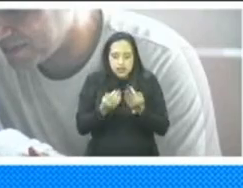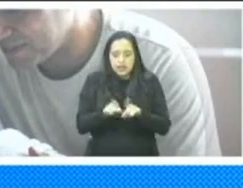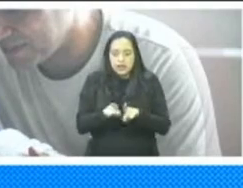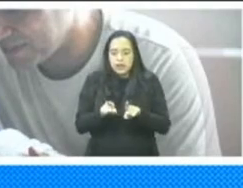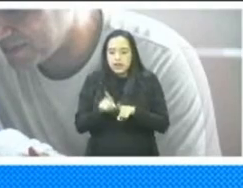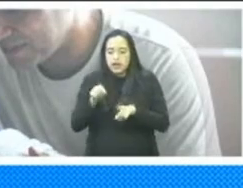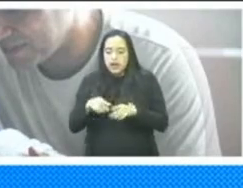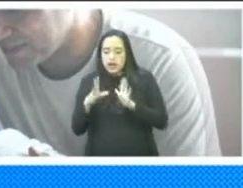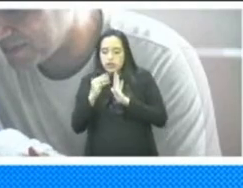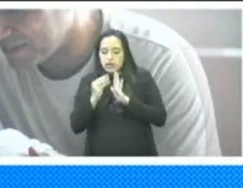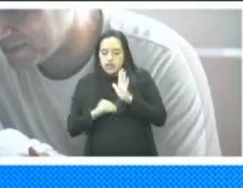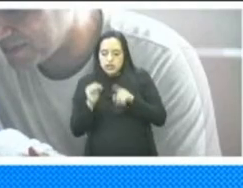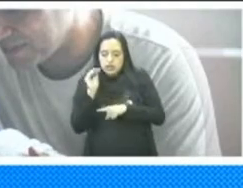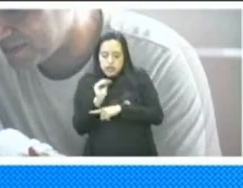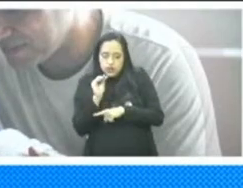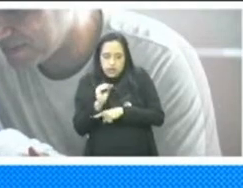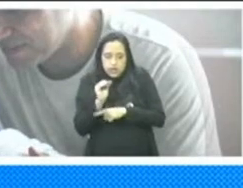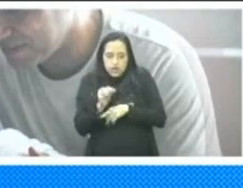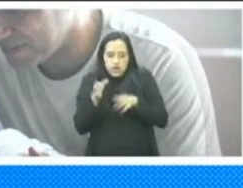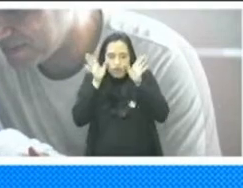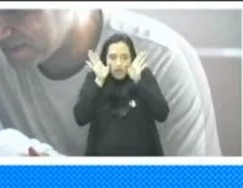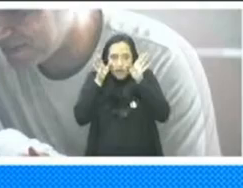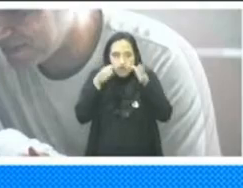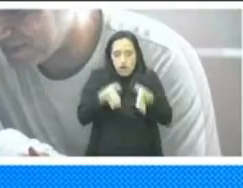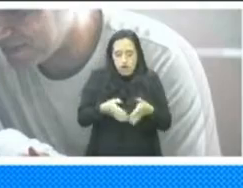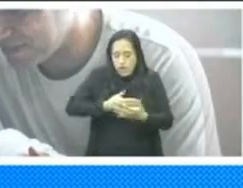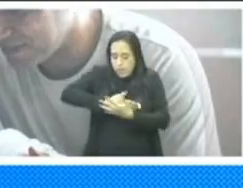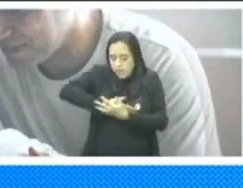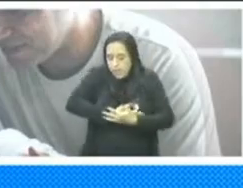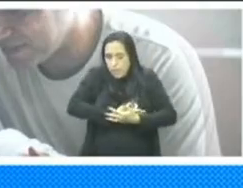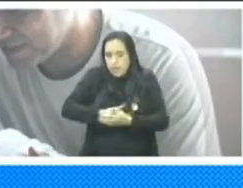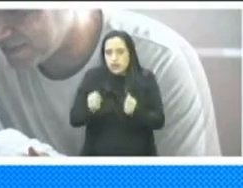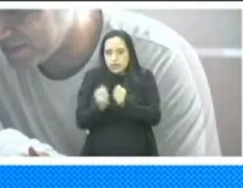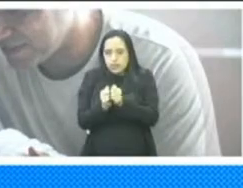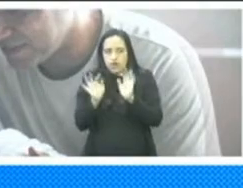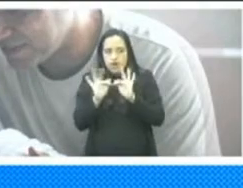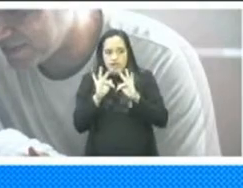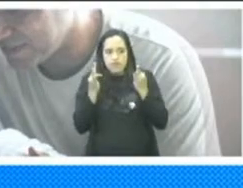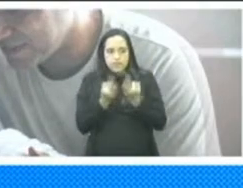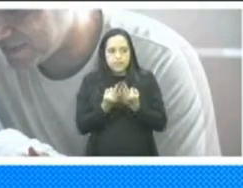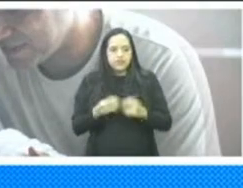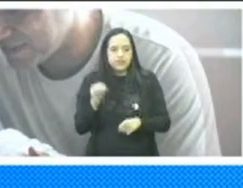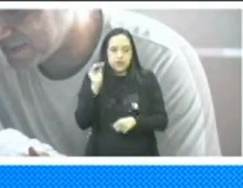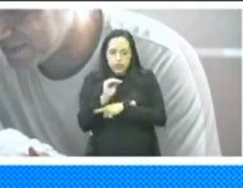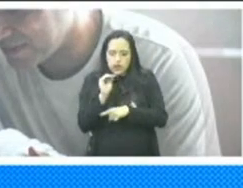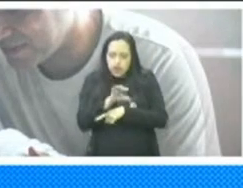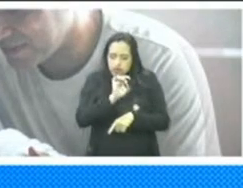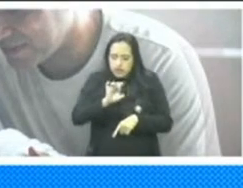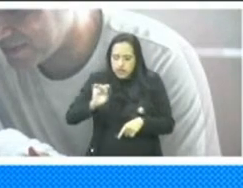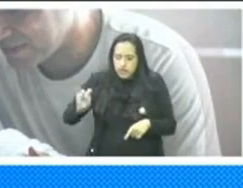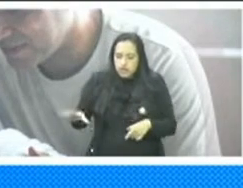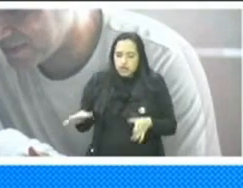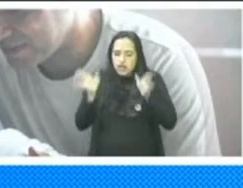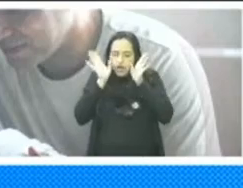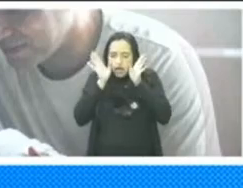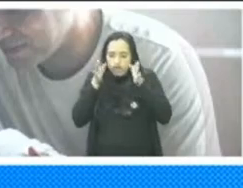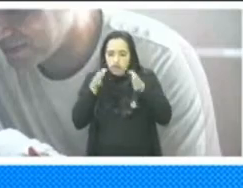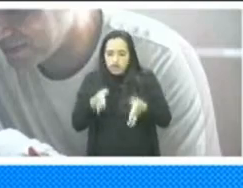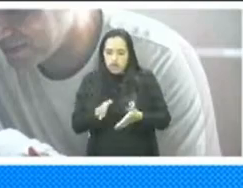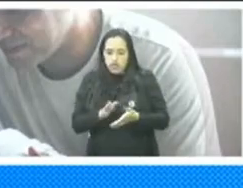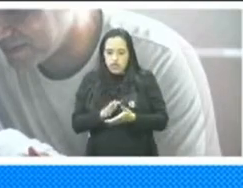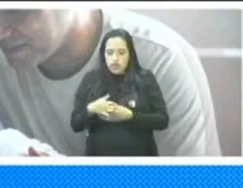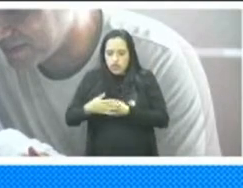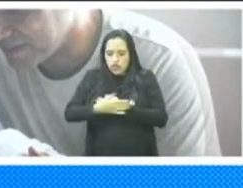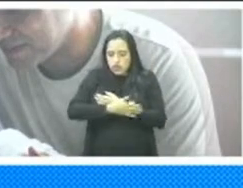modelo de cuidado, né, centrado no bebê e na sua família, Cuidados individualizados com enfoque na